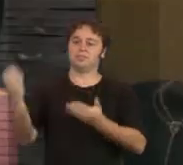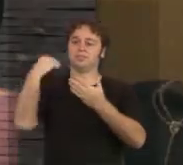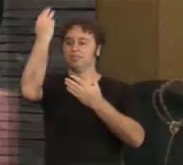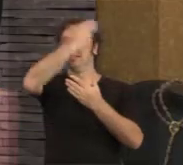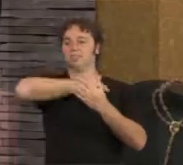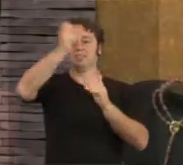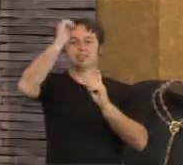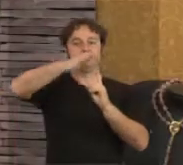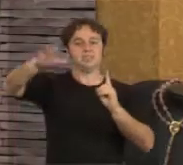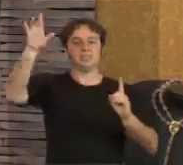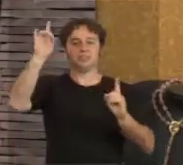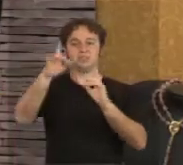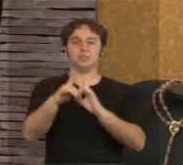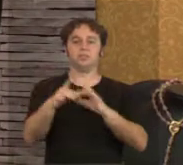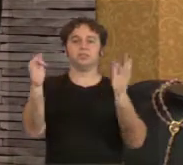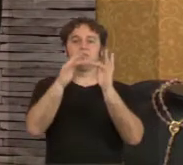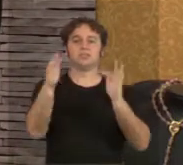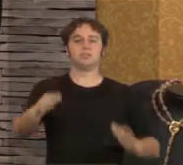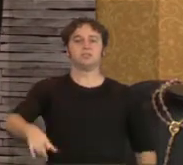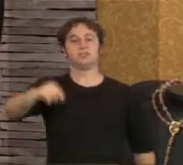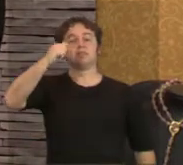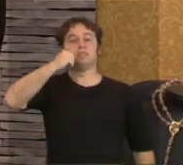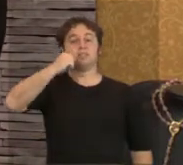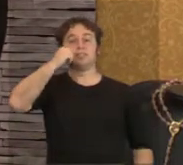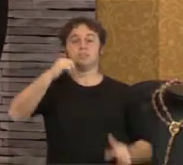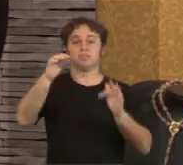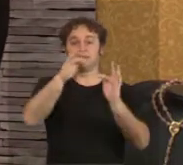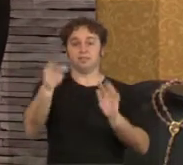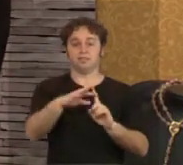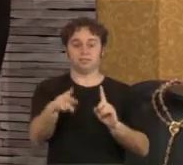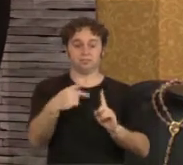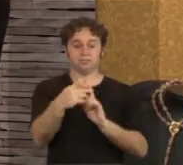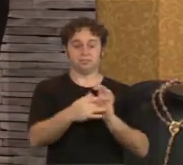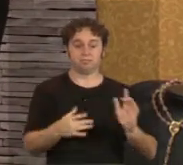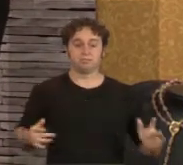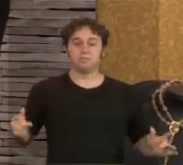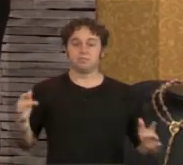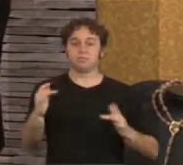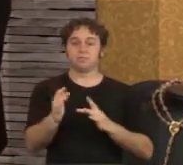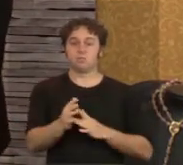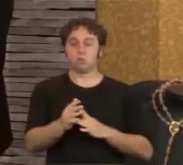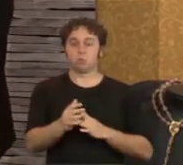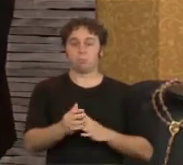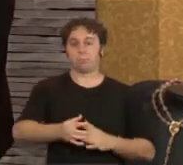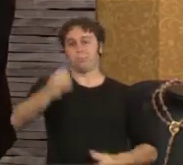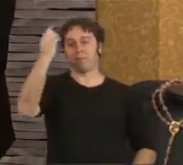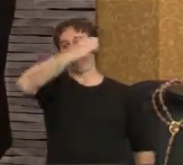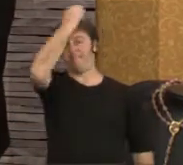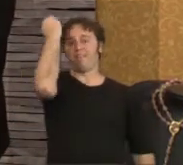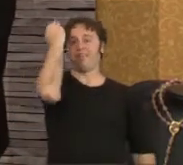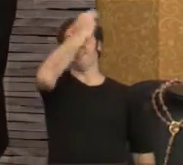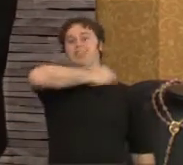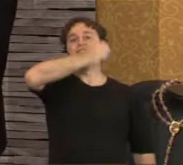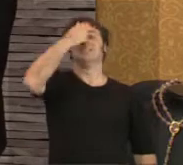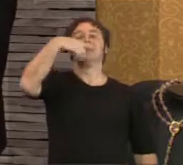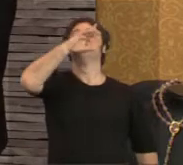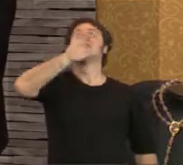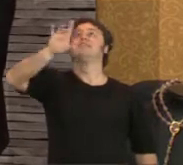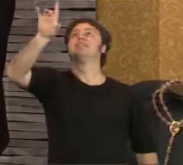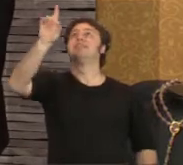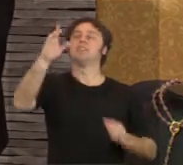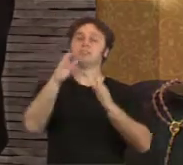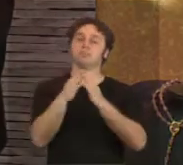Ave Maria, cheia de graça, o Senhor é convosco. Bendita sois vós entre as mulheres, e bendito é o fruto do vosso ventre,